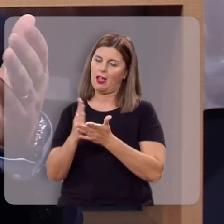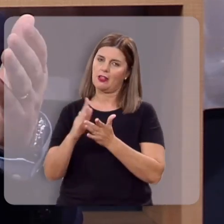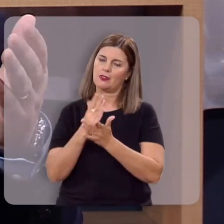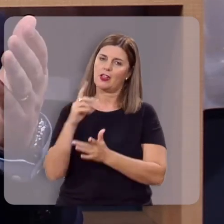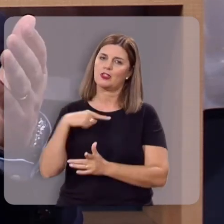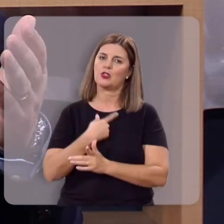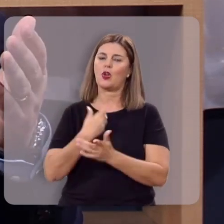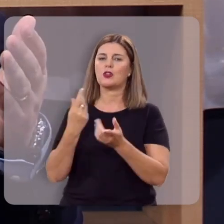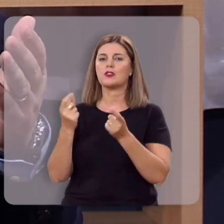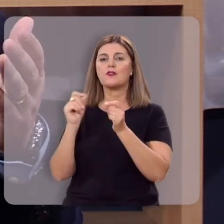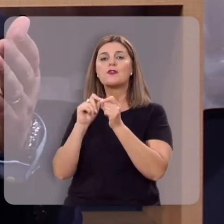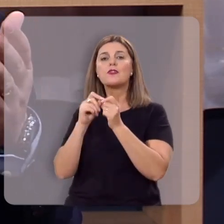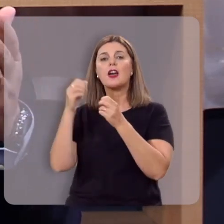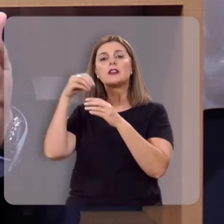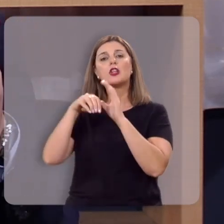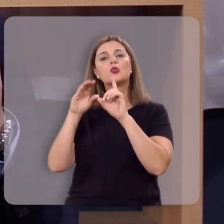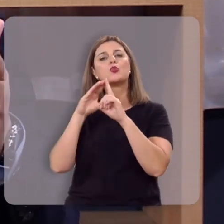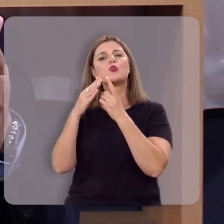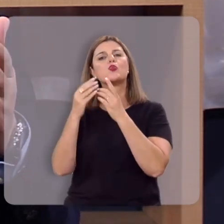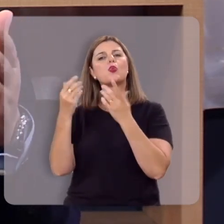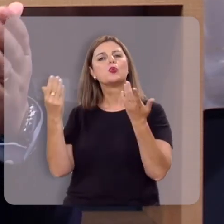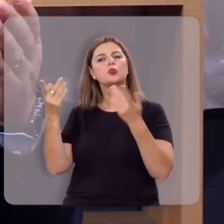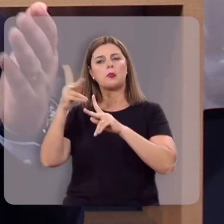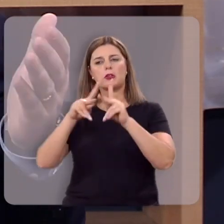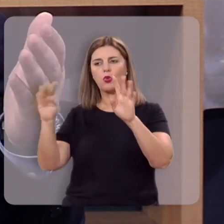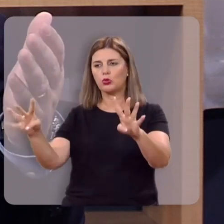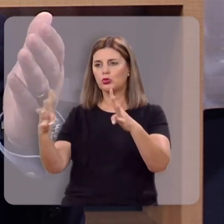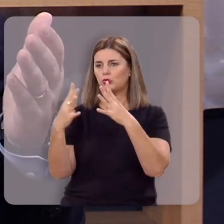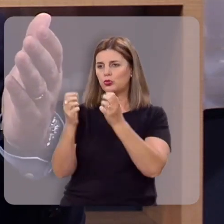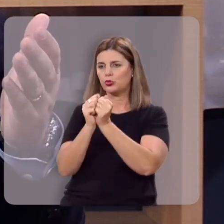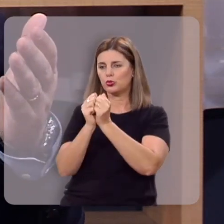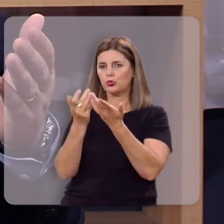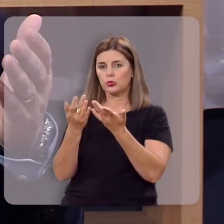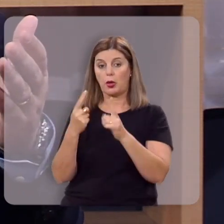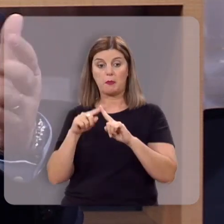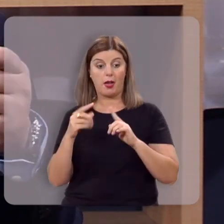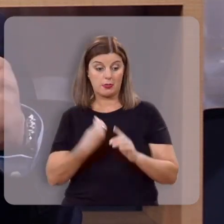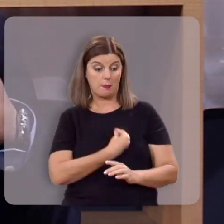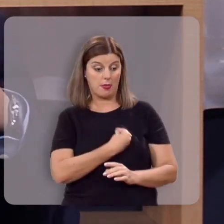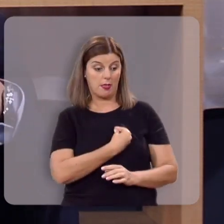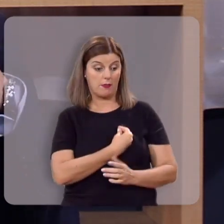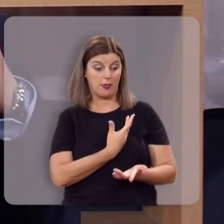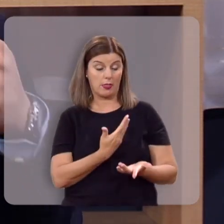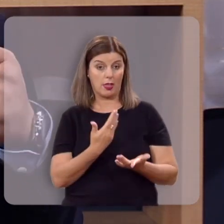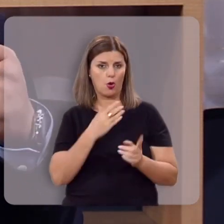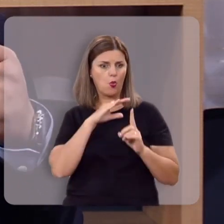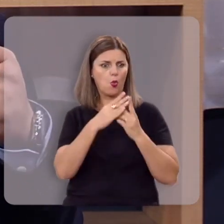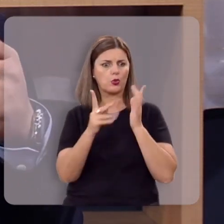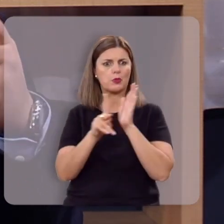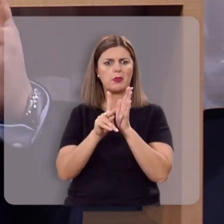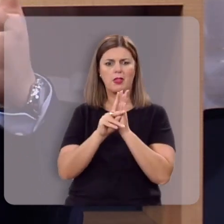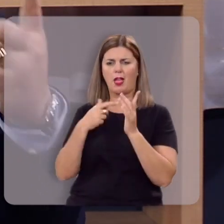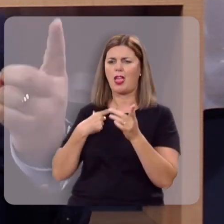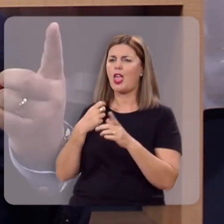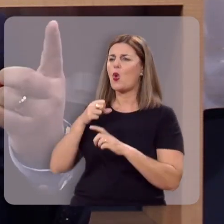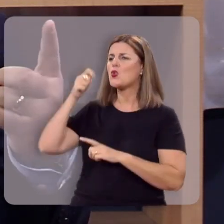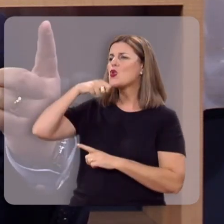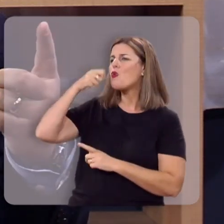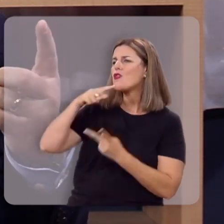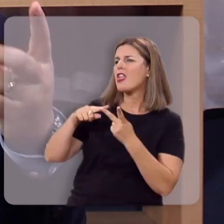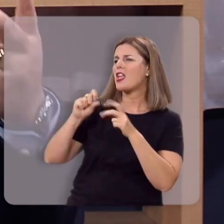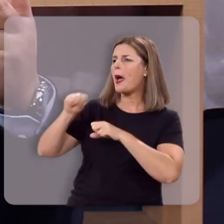nós só fazemos no culto público, mas quando a nossa vida é uma vida de culto, então eu vou ter consciência que quando eu escovo os dentes, eu ando